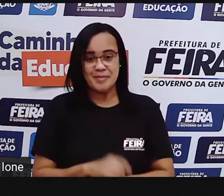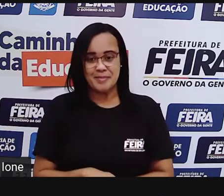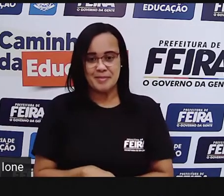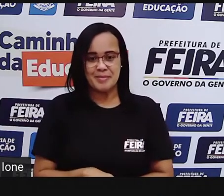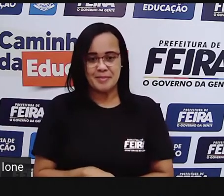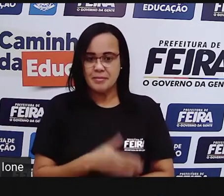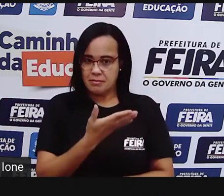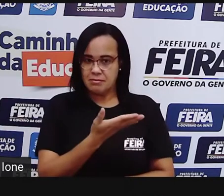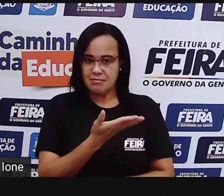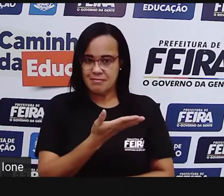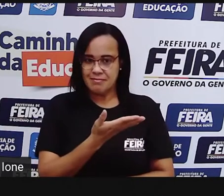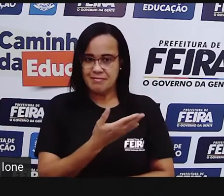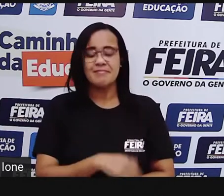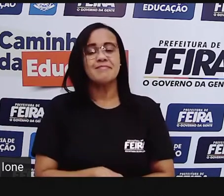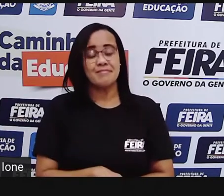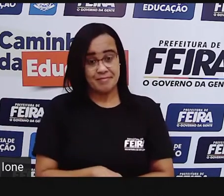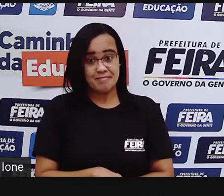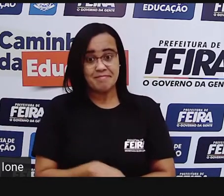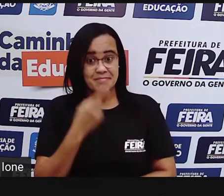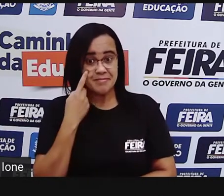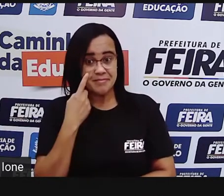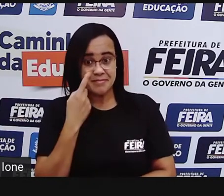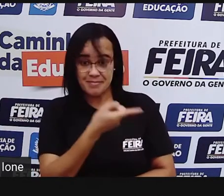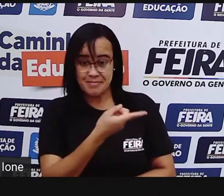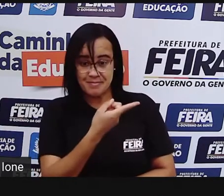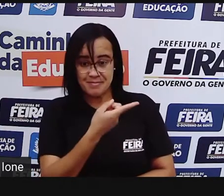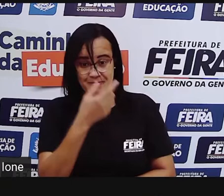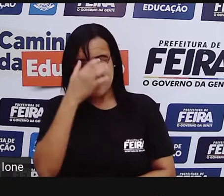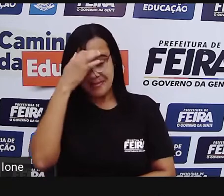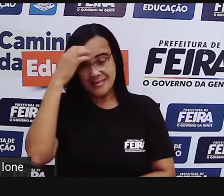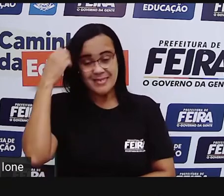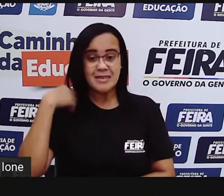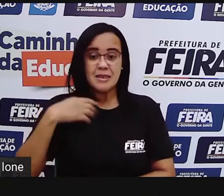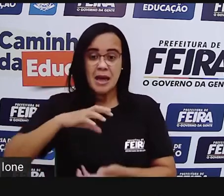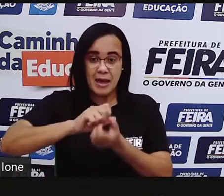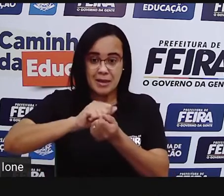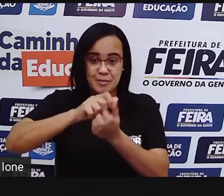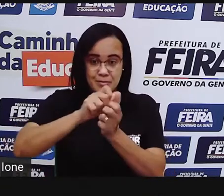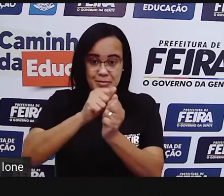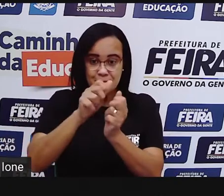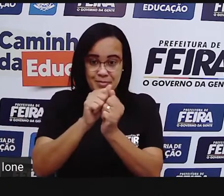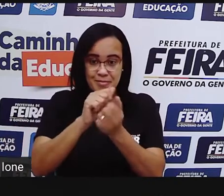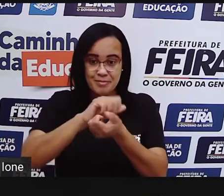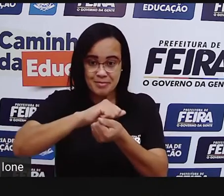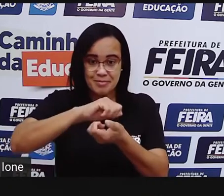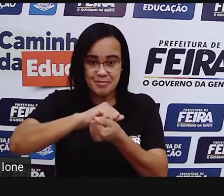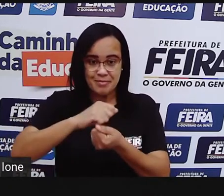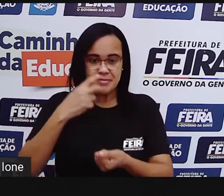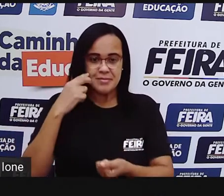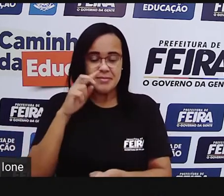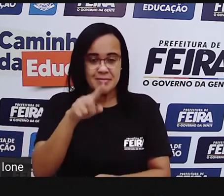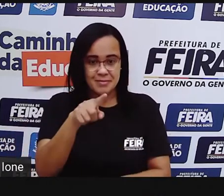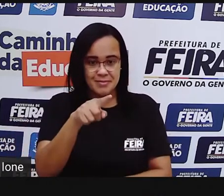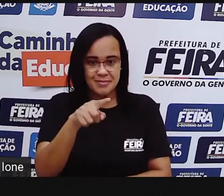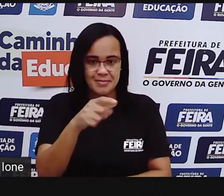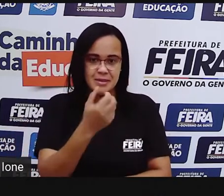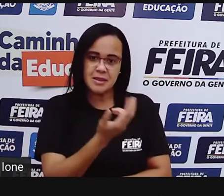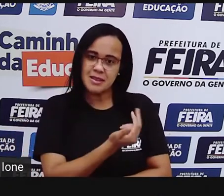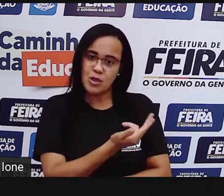papel. Tá bem amassadinho aqui no fundo, estão vendo? Deixa eu aproximar para vocês verem.